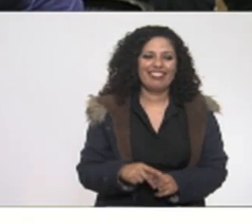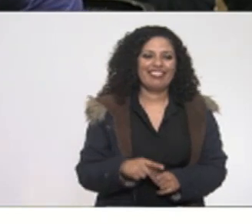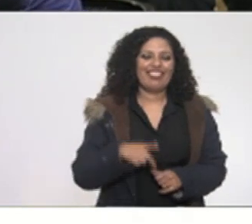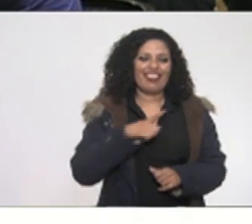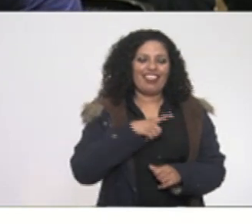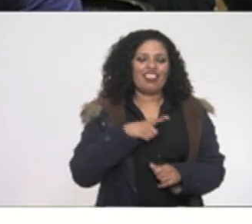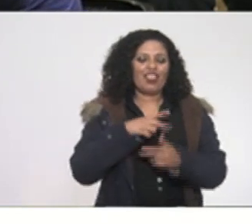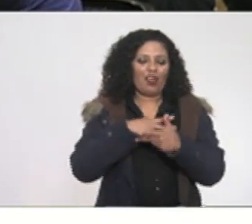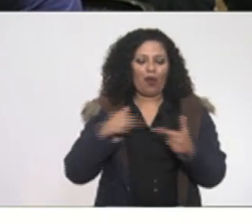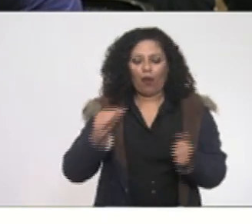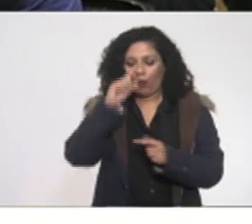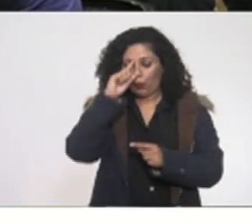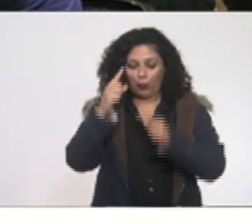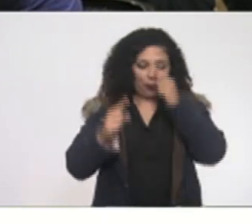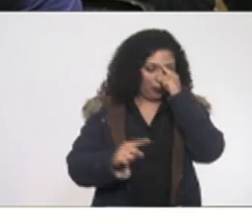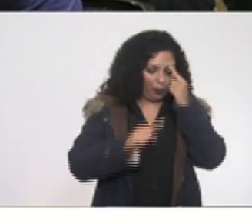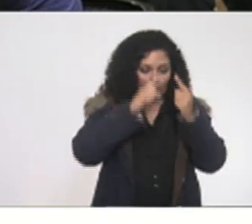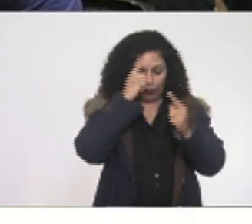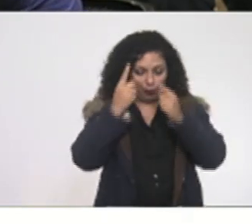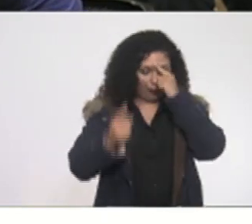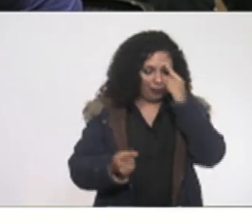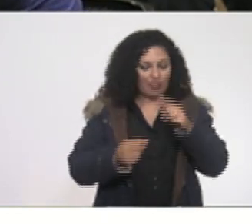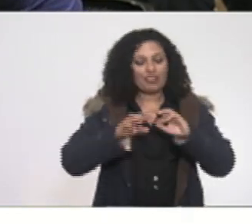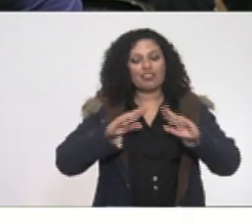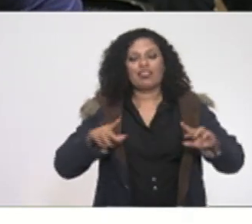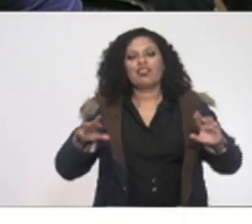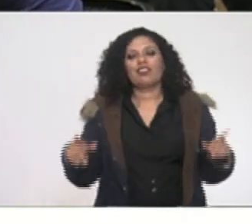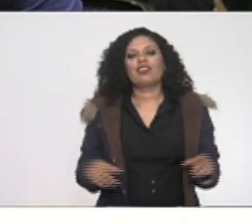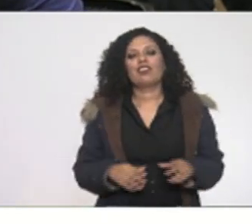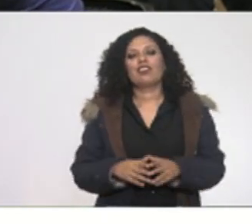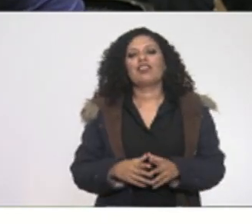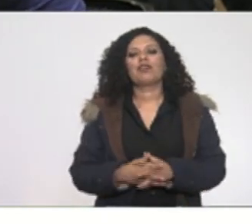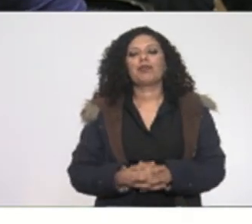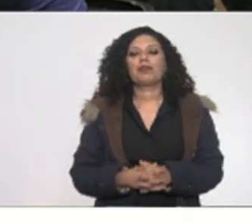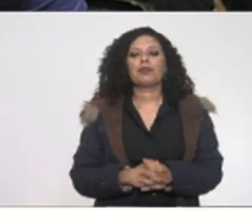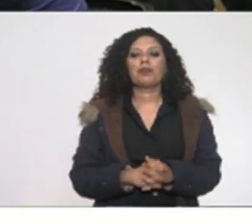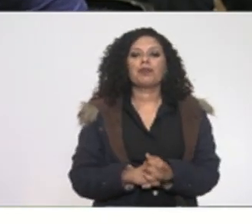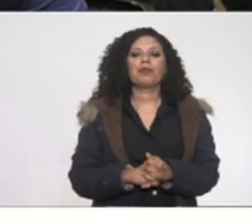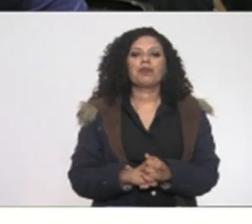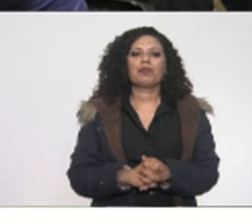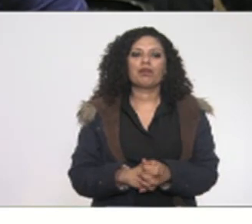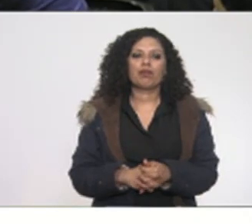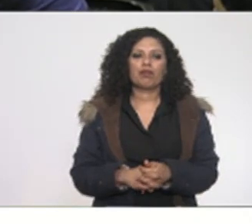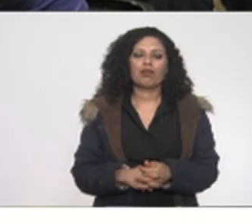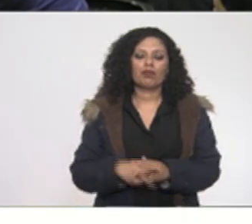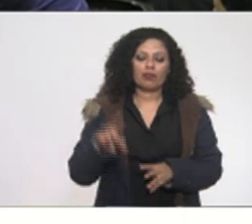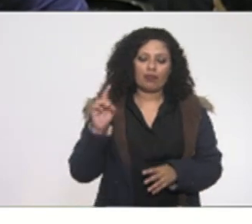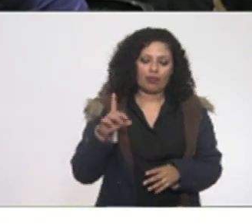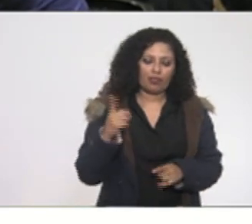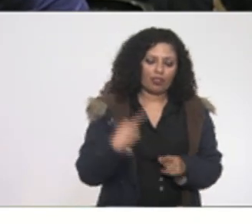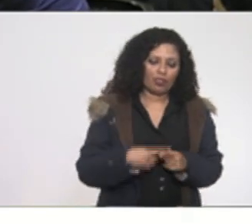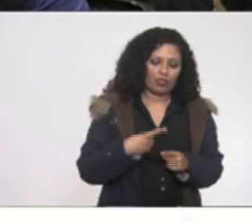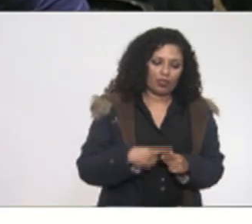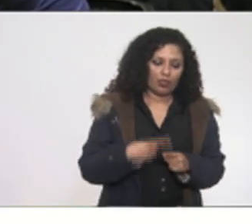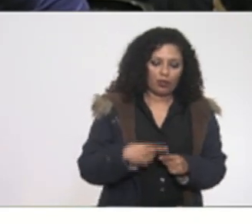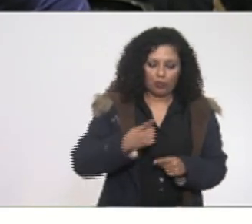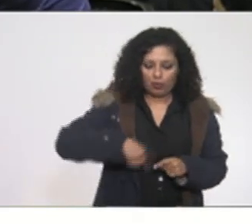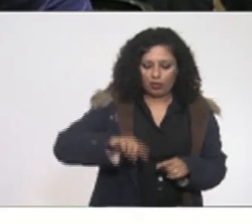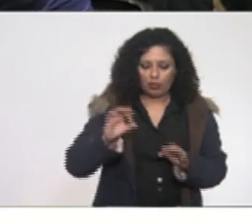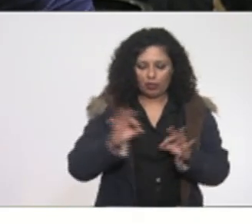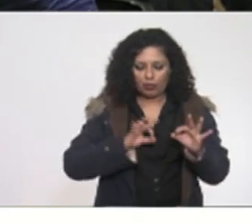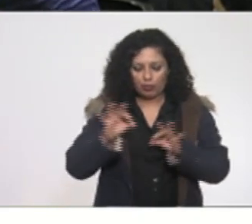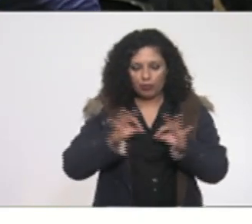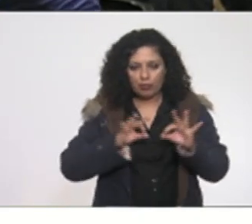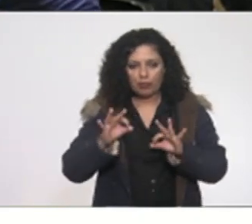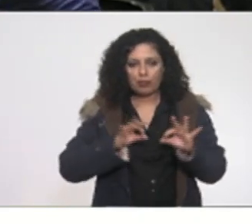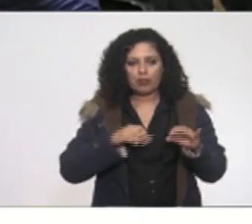uma série de dúvidas. Nada contra Vossa Excelência, não, pelo amor de Deus, doutor. Não. É só porque isso foi aventado aqui, eu precisava esclarecer.